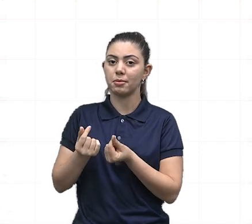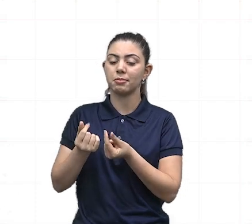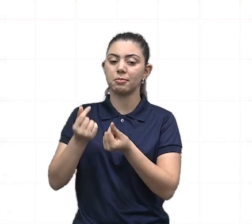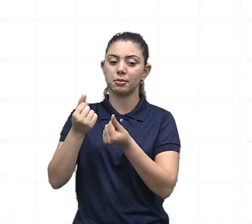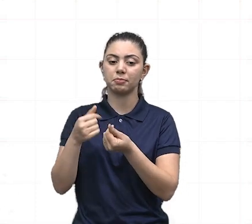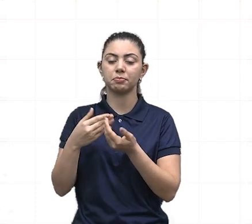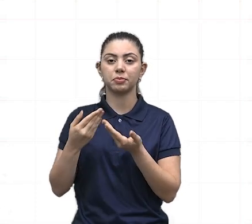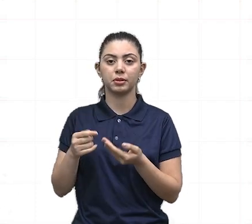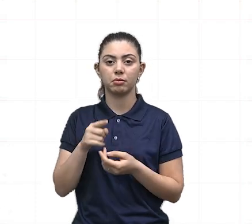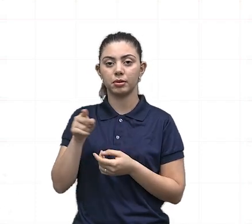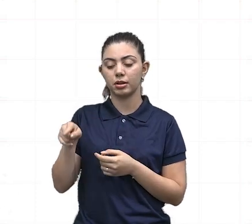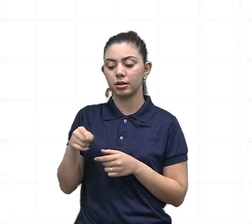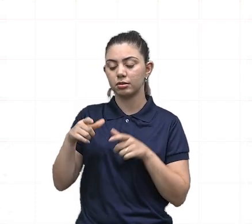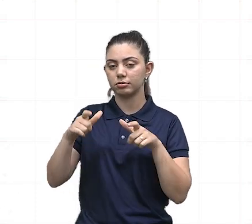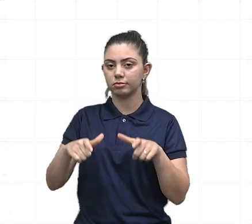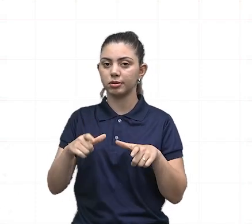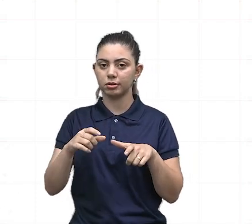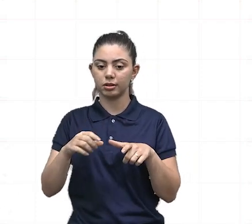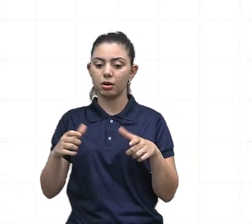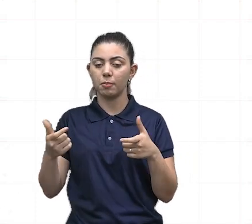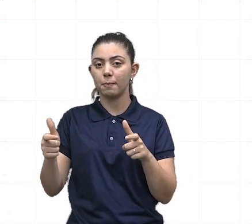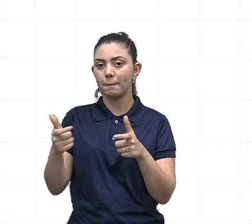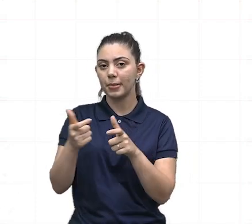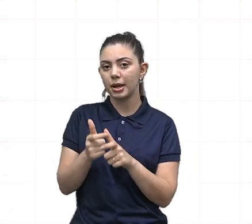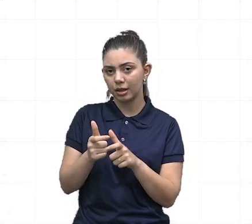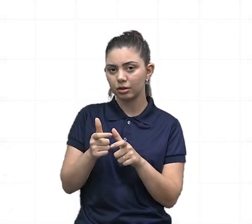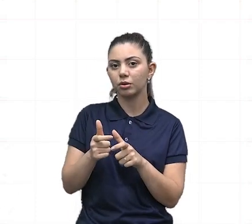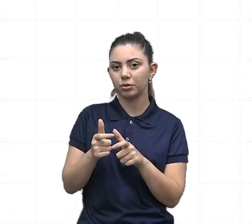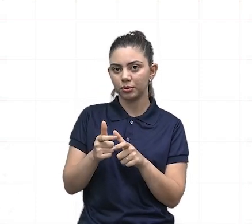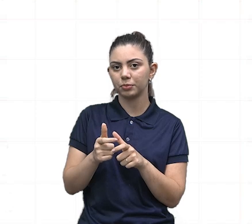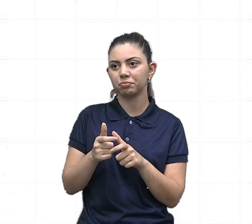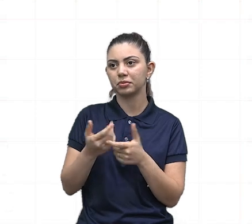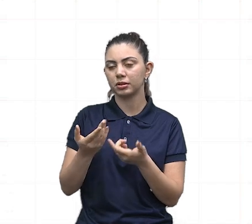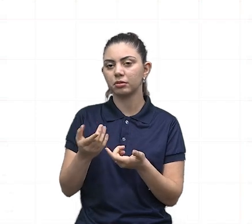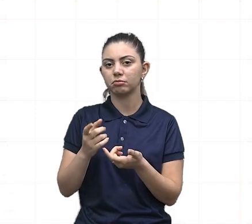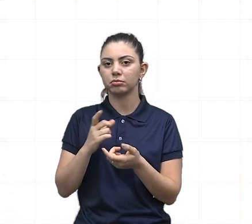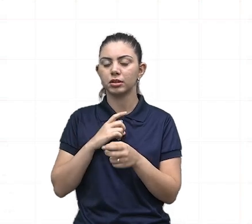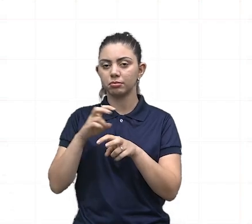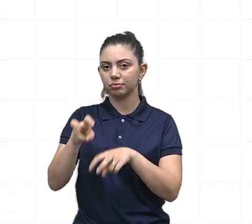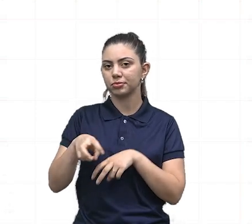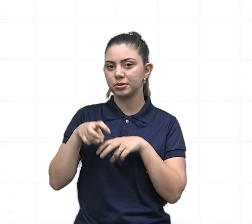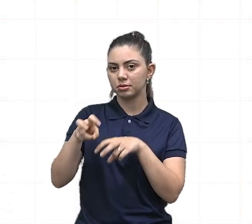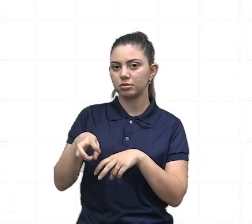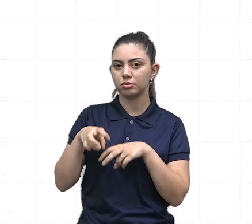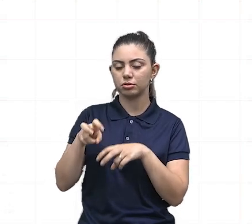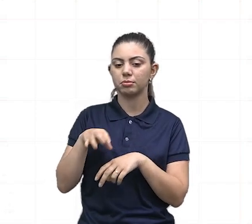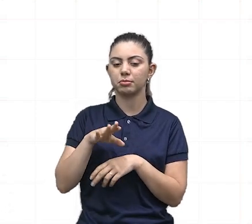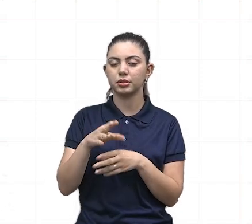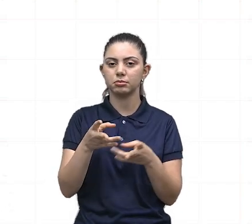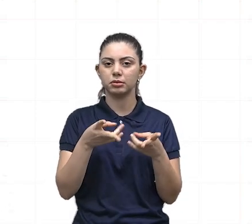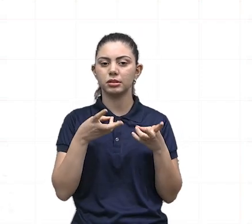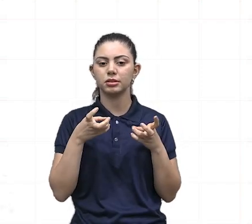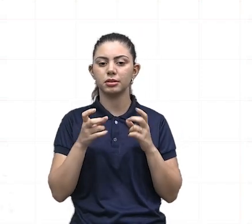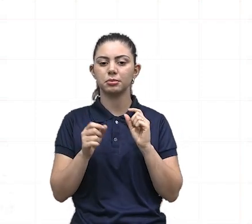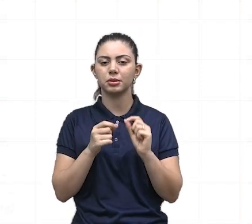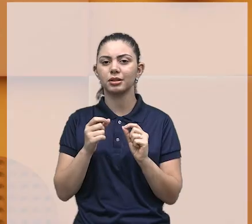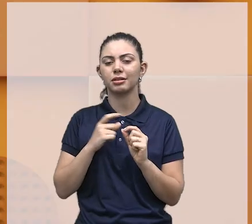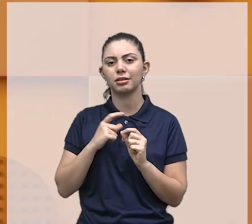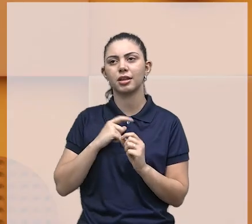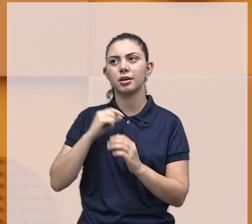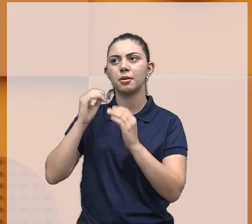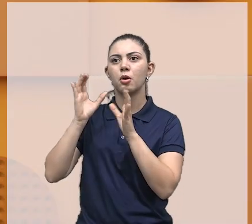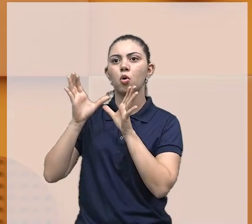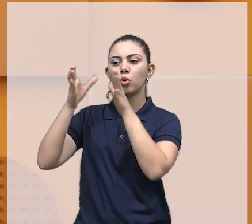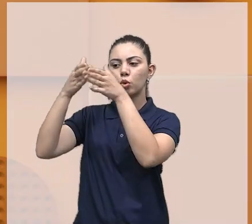terras dos barões eram ainda menores do tamanho, então, de fazendas ou sítios. Mas observe, então, que é toda uma